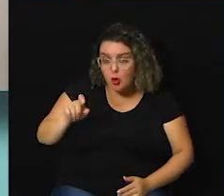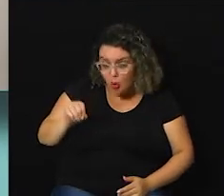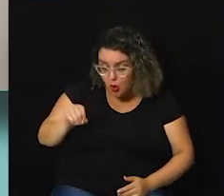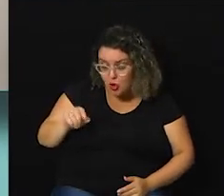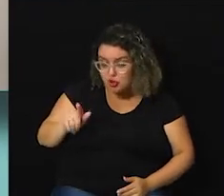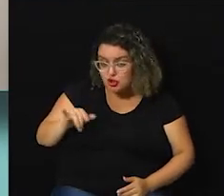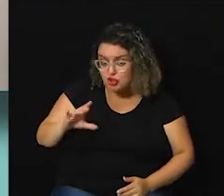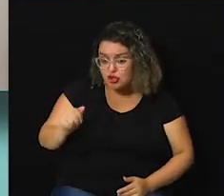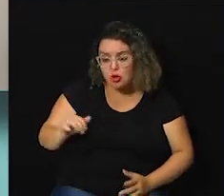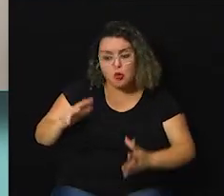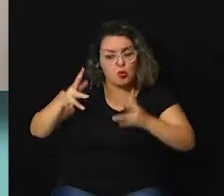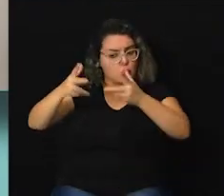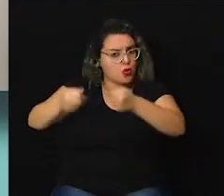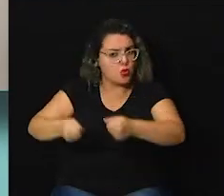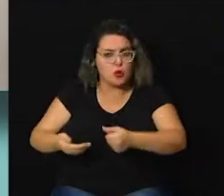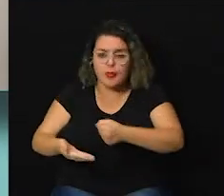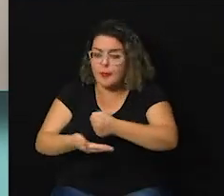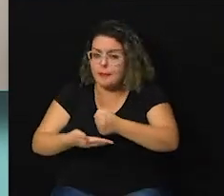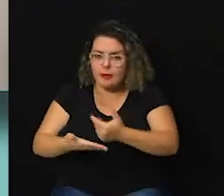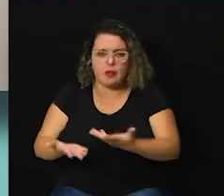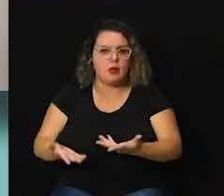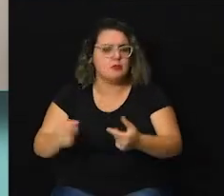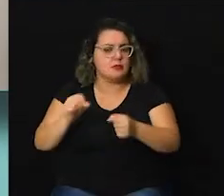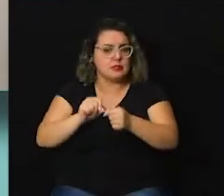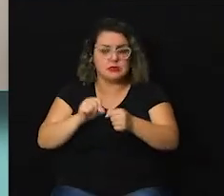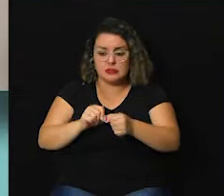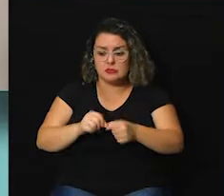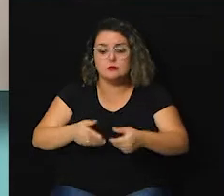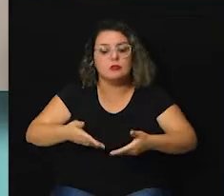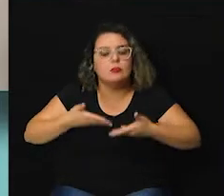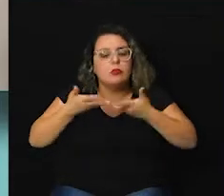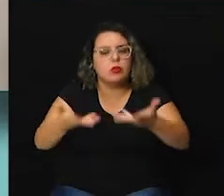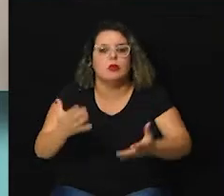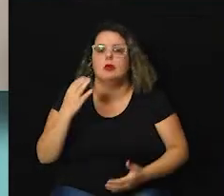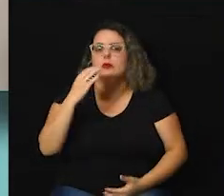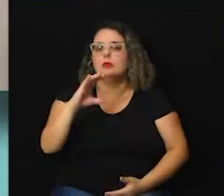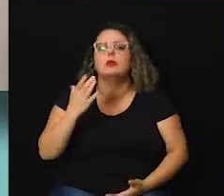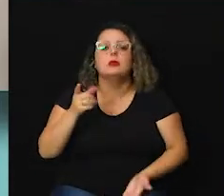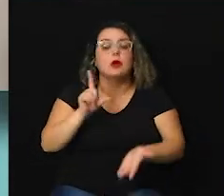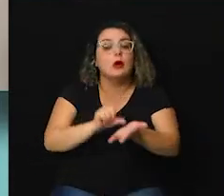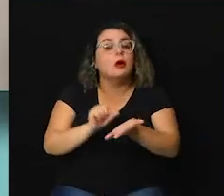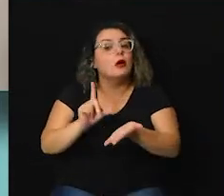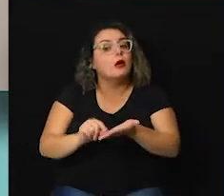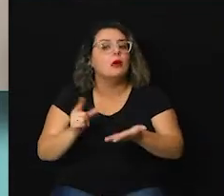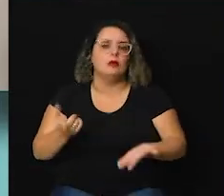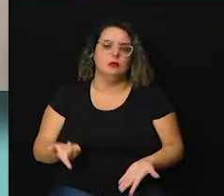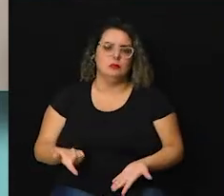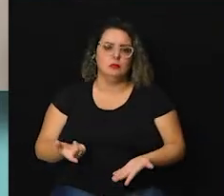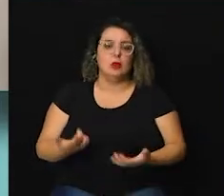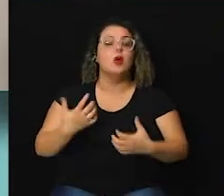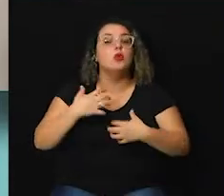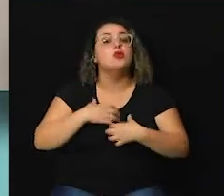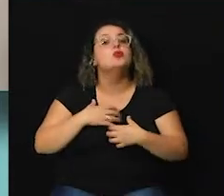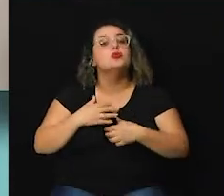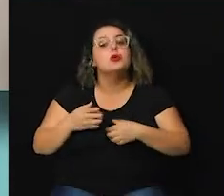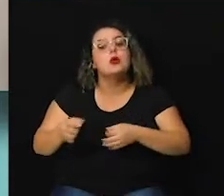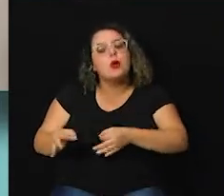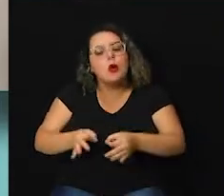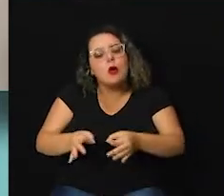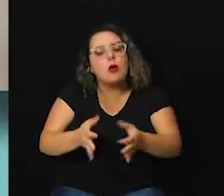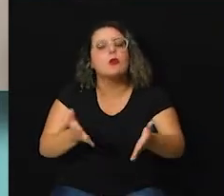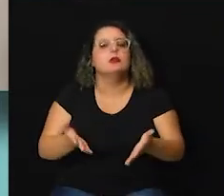que nos dá todo esse respaldo. Então, a gente fez questão de publicar esse artigo da forma como a gente o